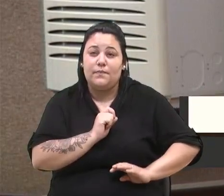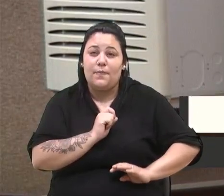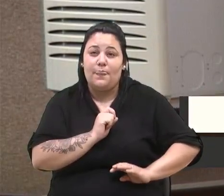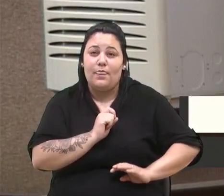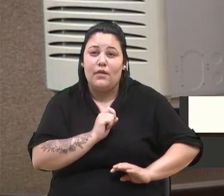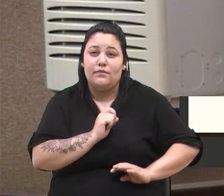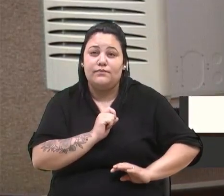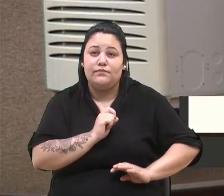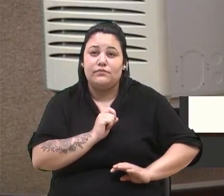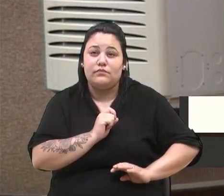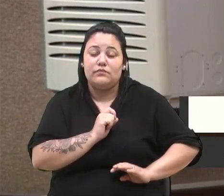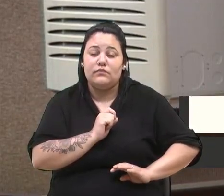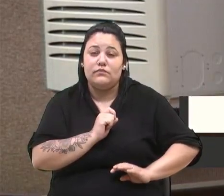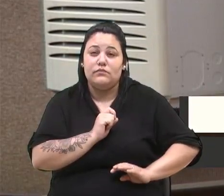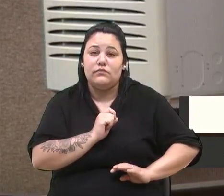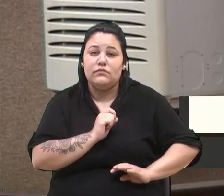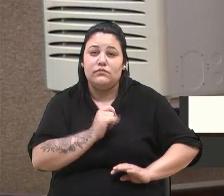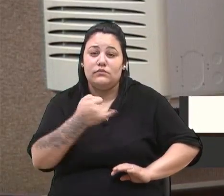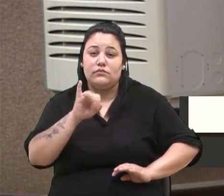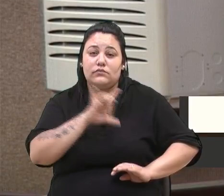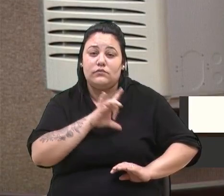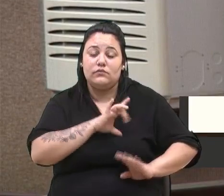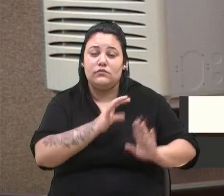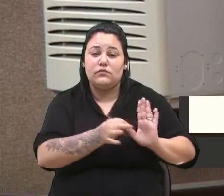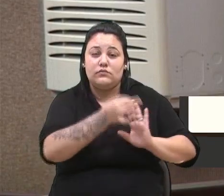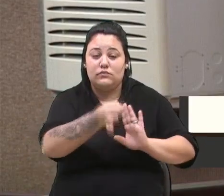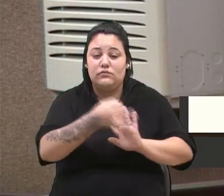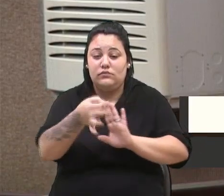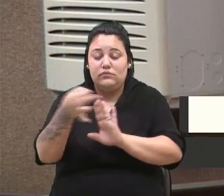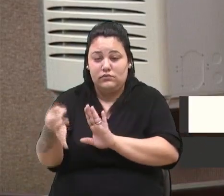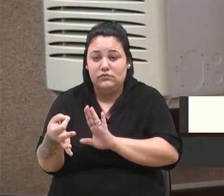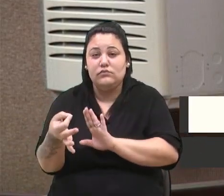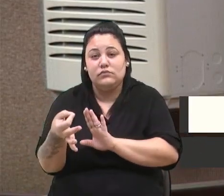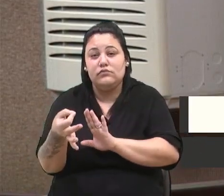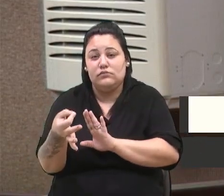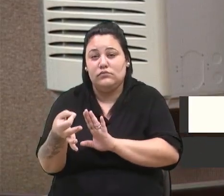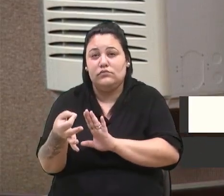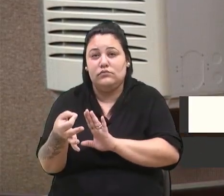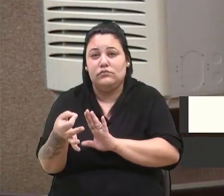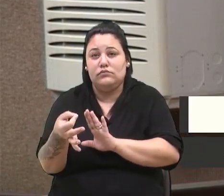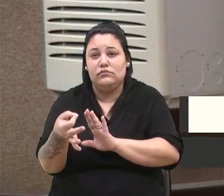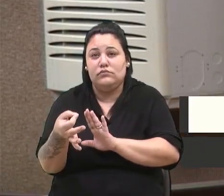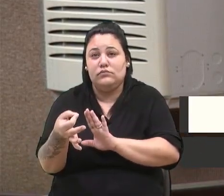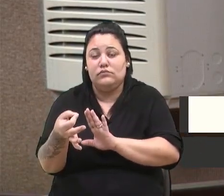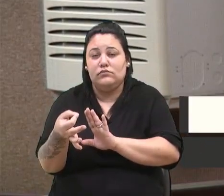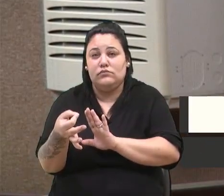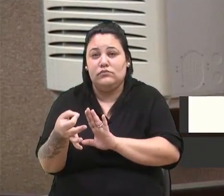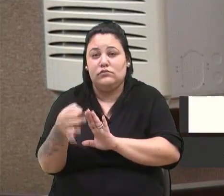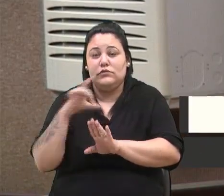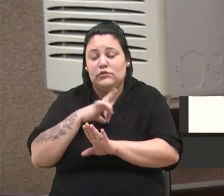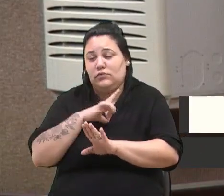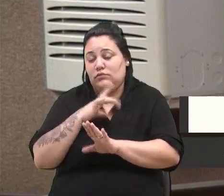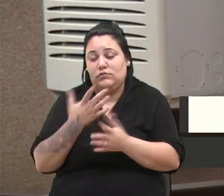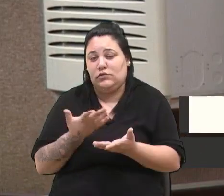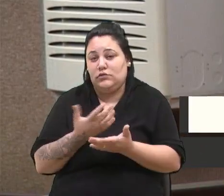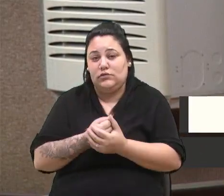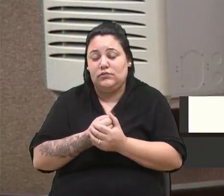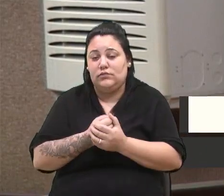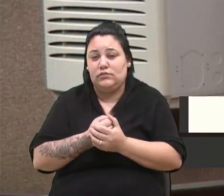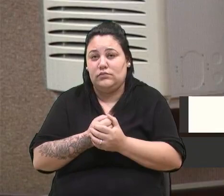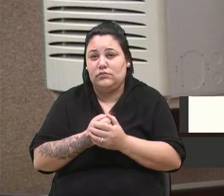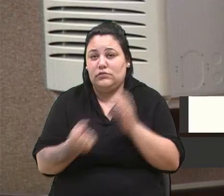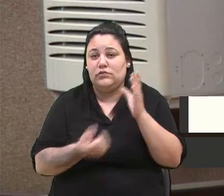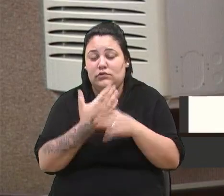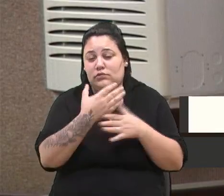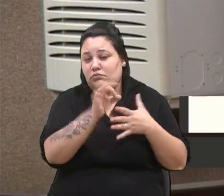por as concessões, né, e por, vamos dizer assim, lotes ou por parte, e se